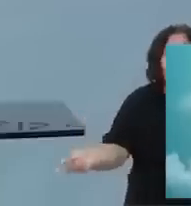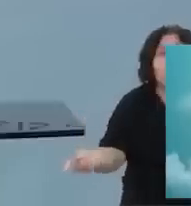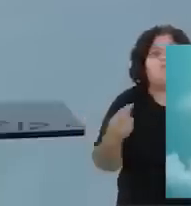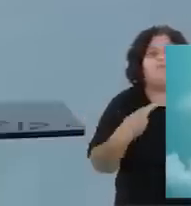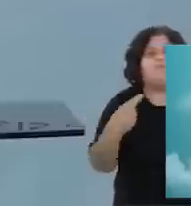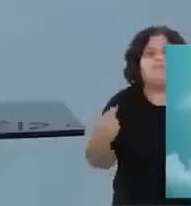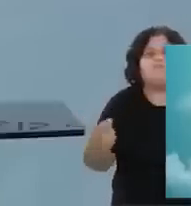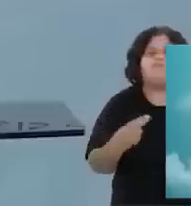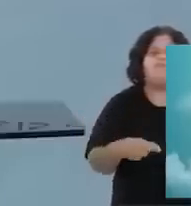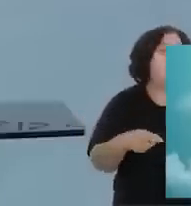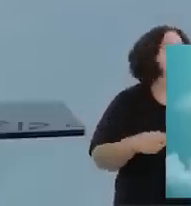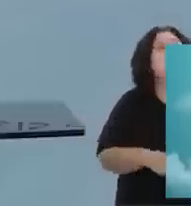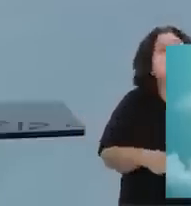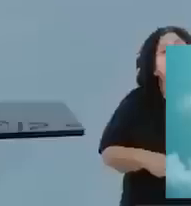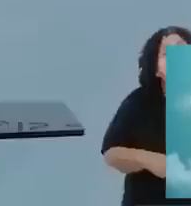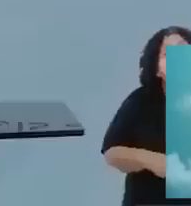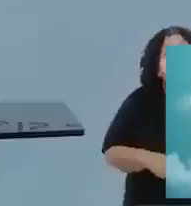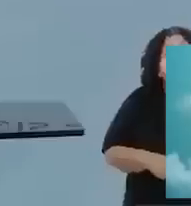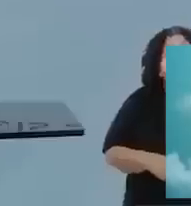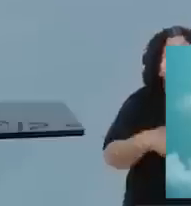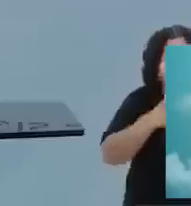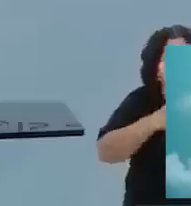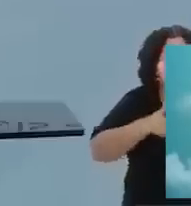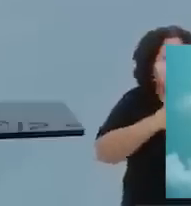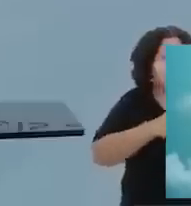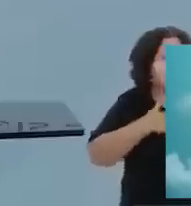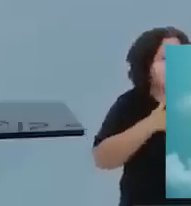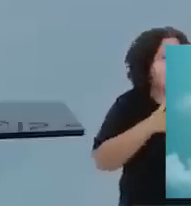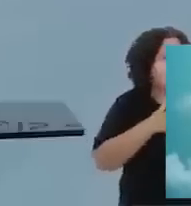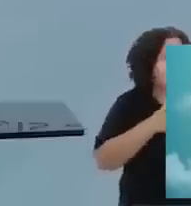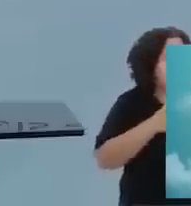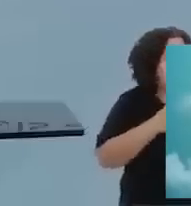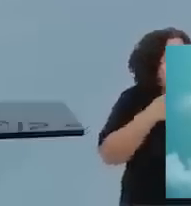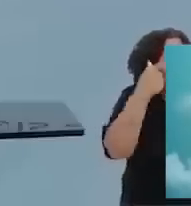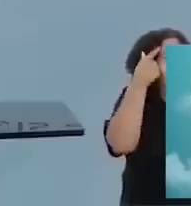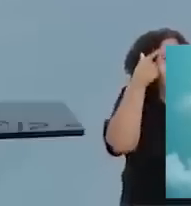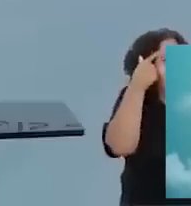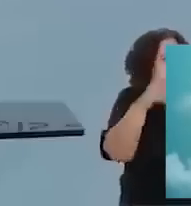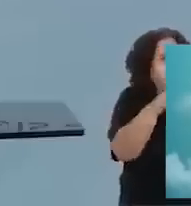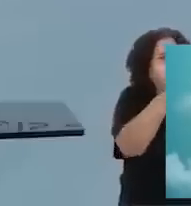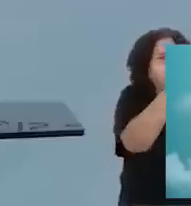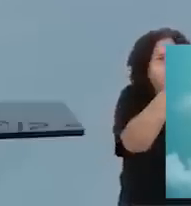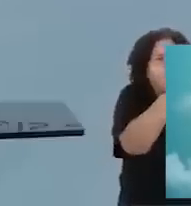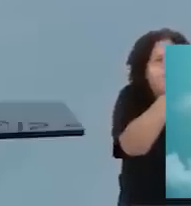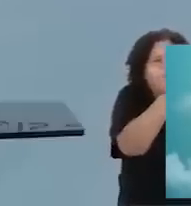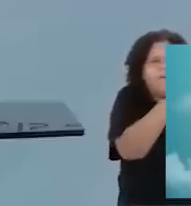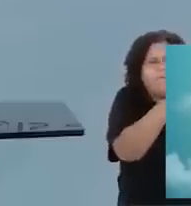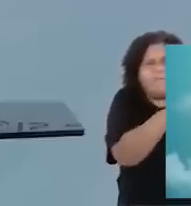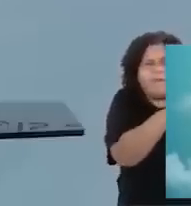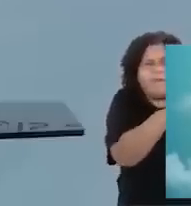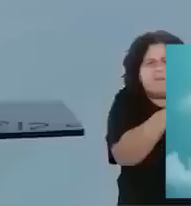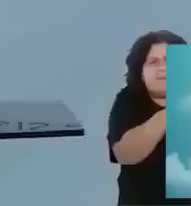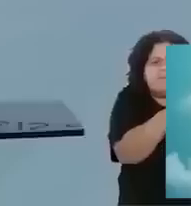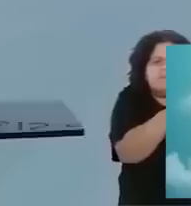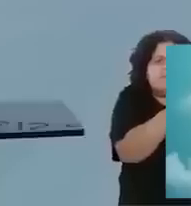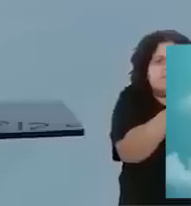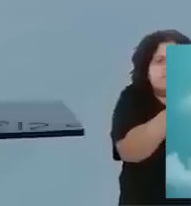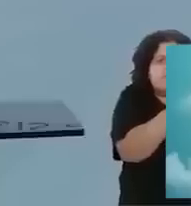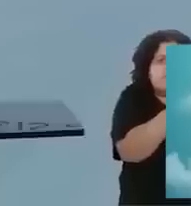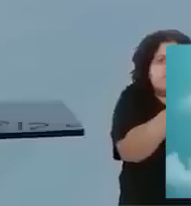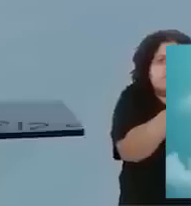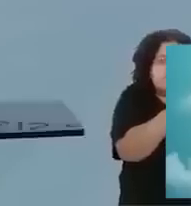uns aos outros. E eu aqui gostaria de elencar algumas dessas frases para a